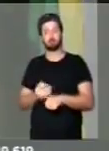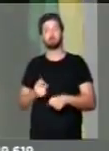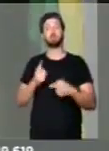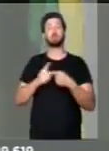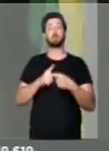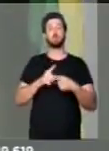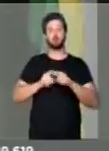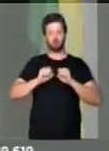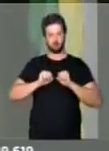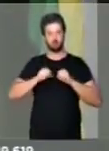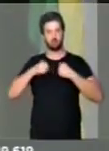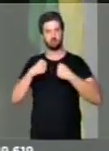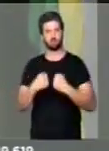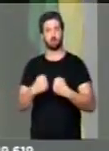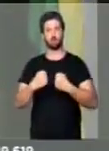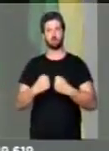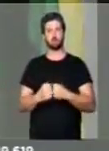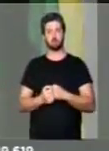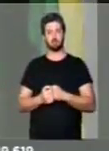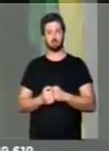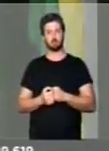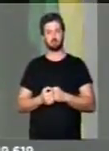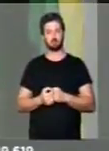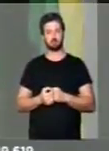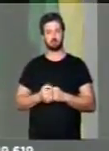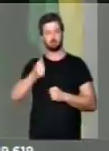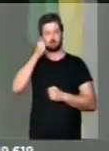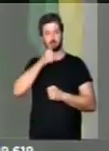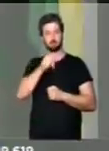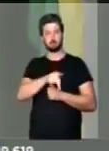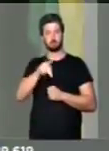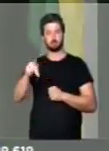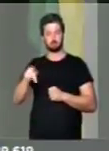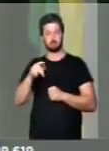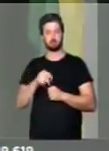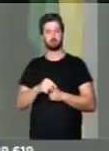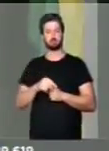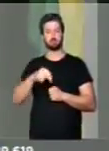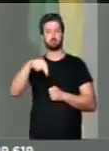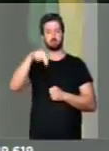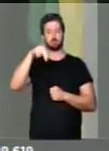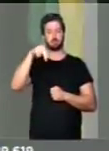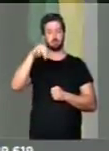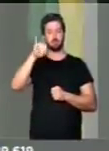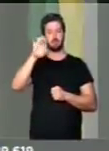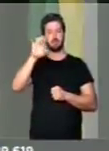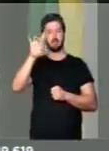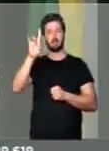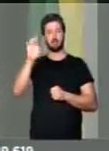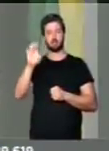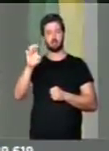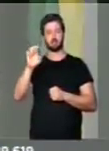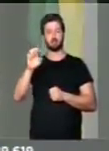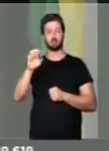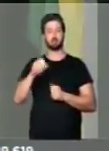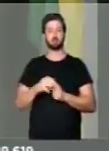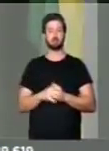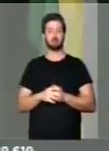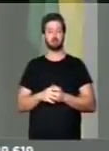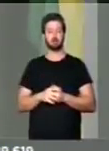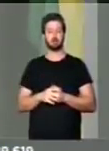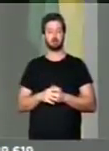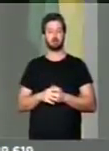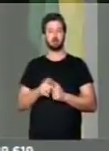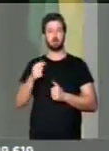graças à determinação da professora Niete Guidon, com quem